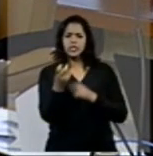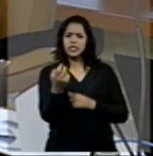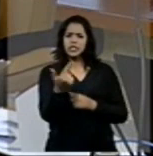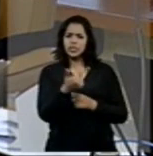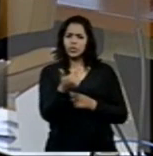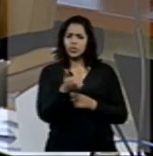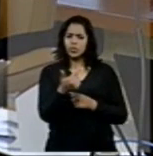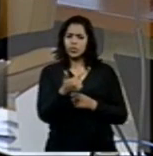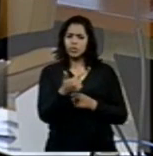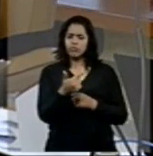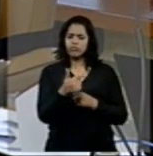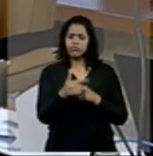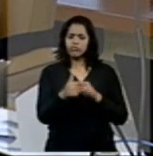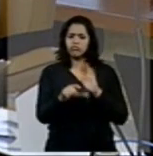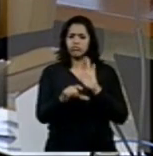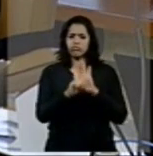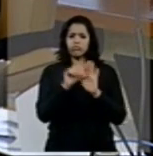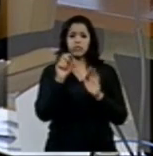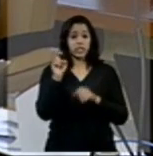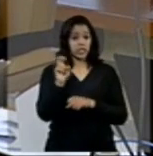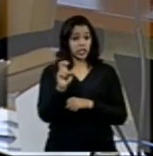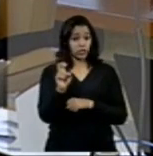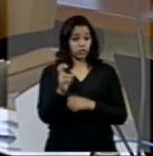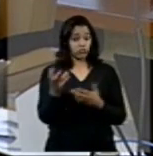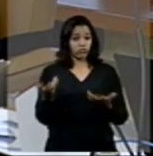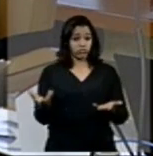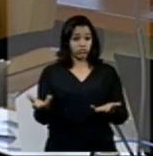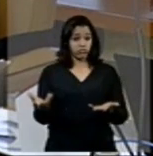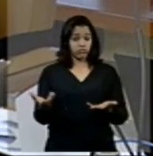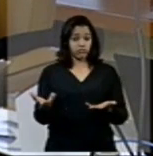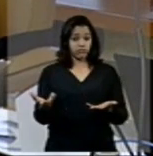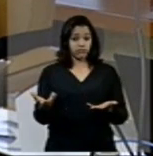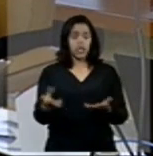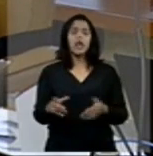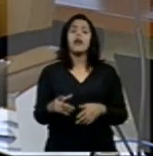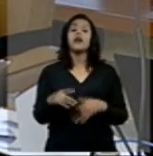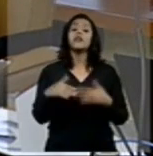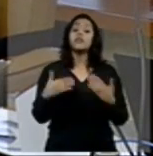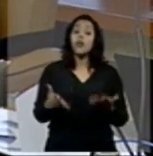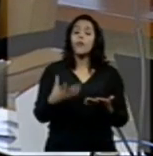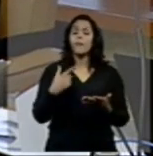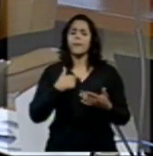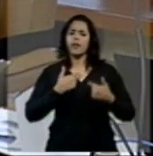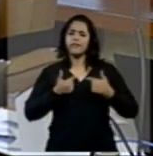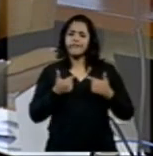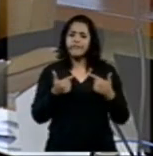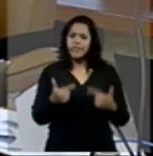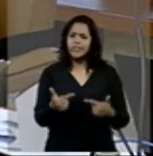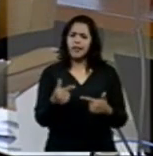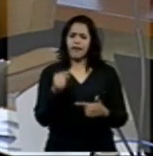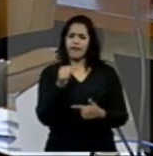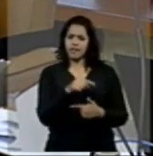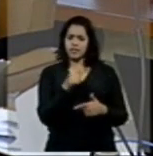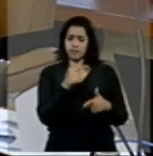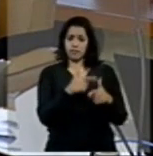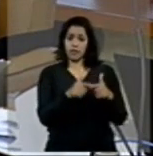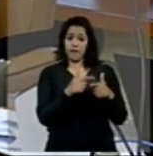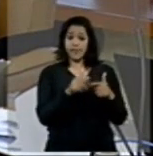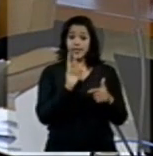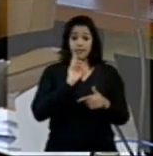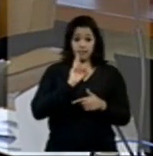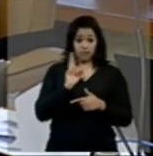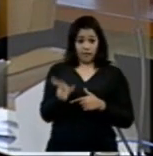Constituição, ou seja, o princípio constitucional da legalidade. Para enfrentar essa questão e